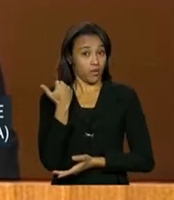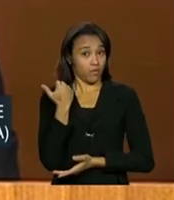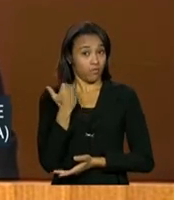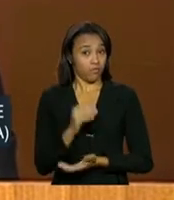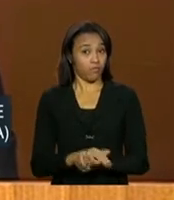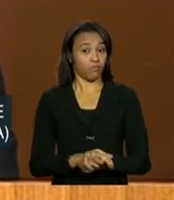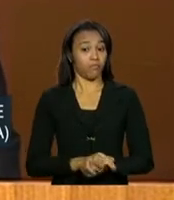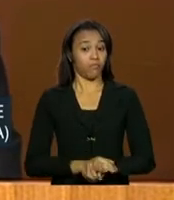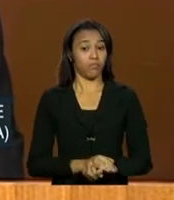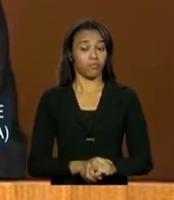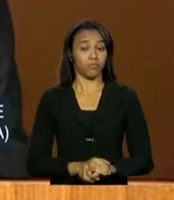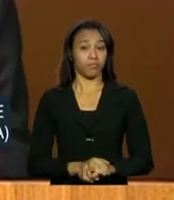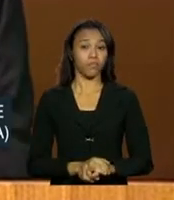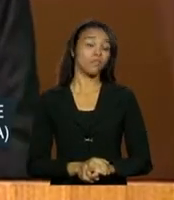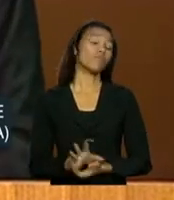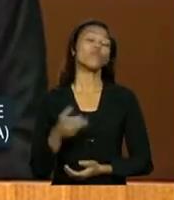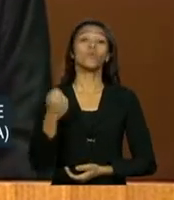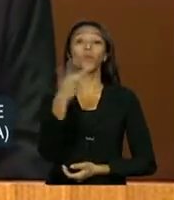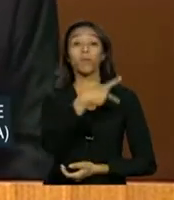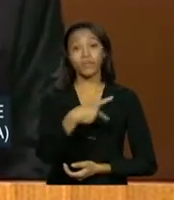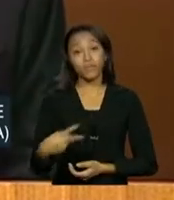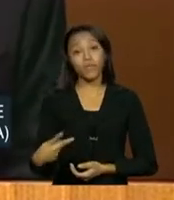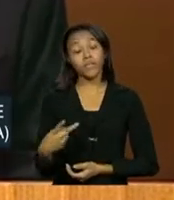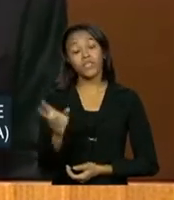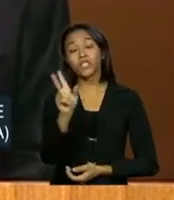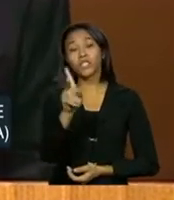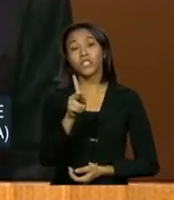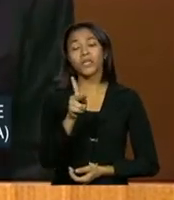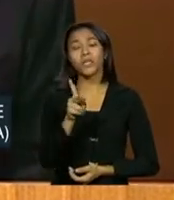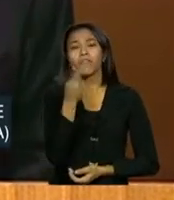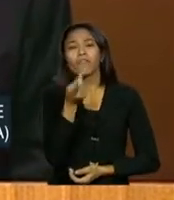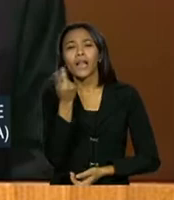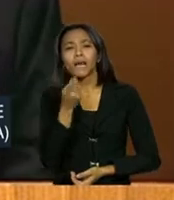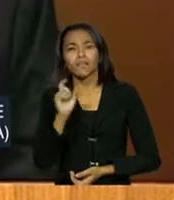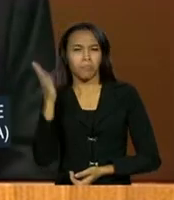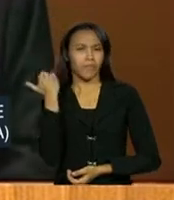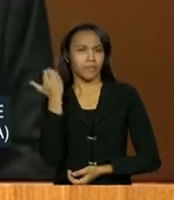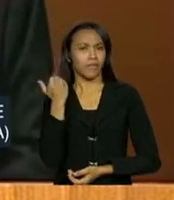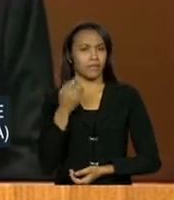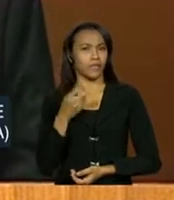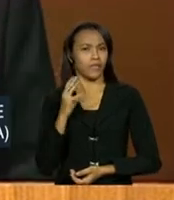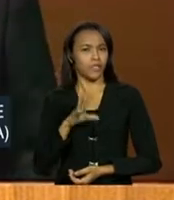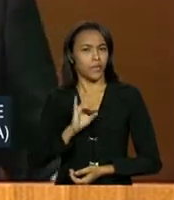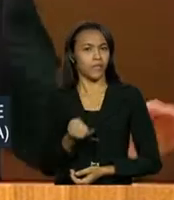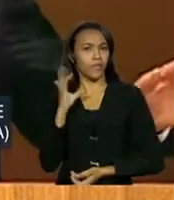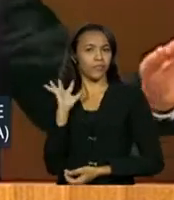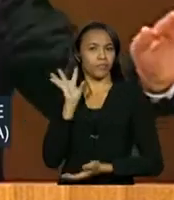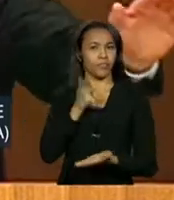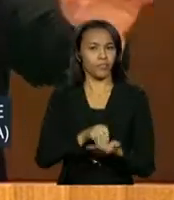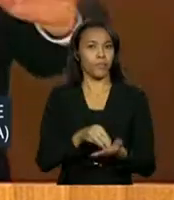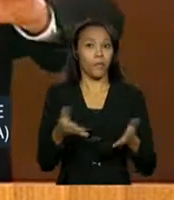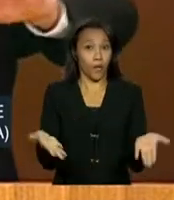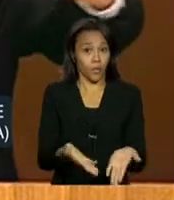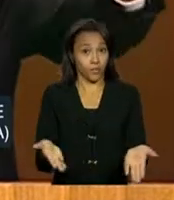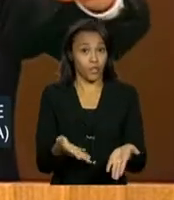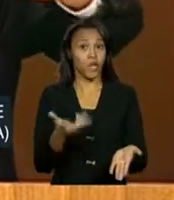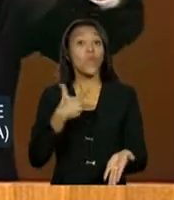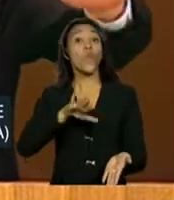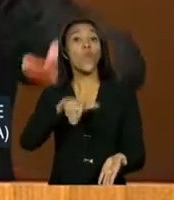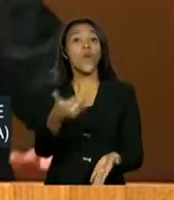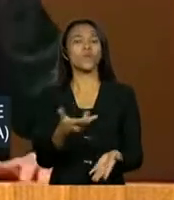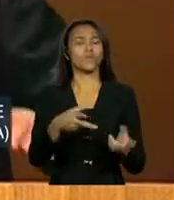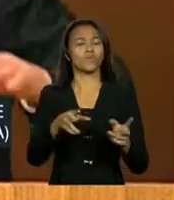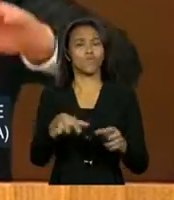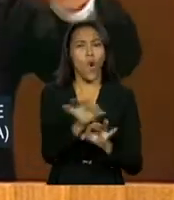maoísta. E o presidente Mao dizia uma coisa que eu acho que vale para cá. Quando ele organizava